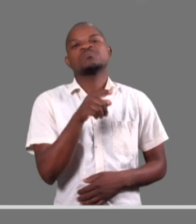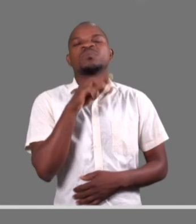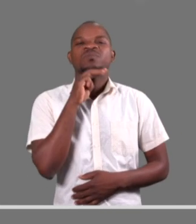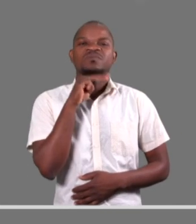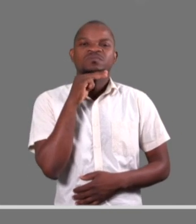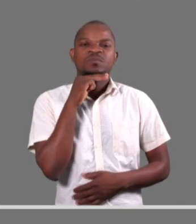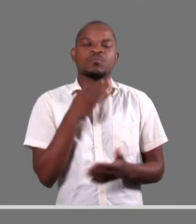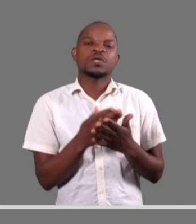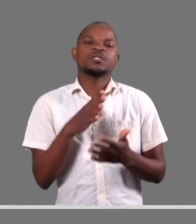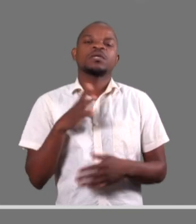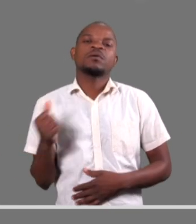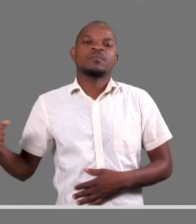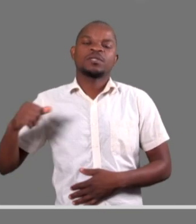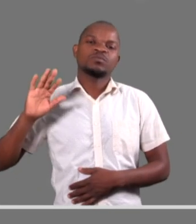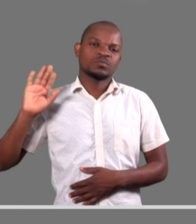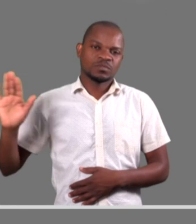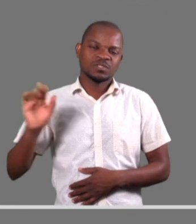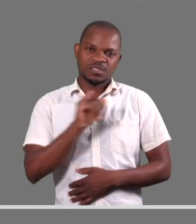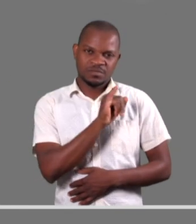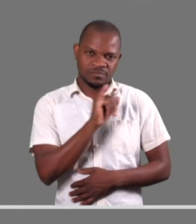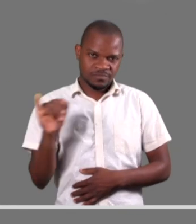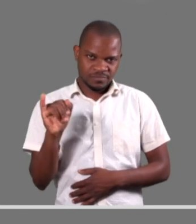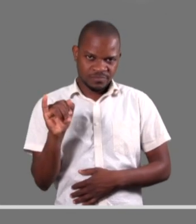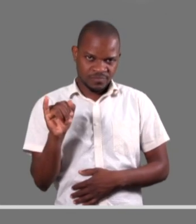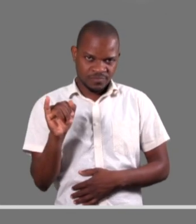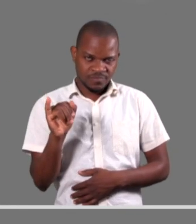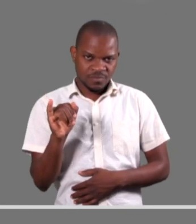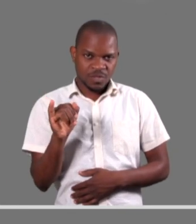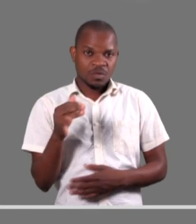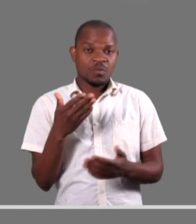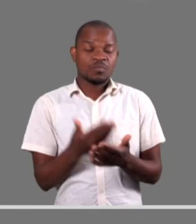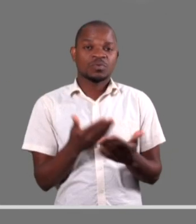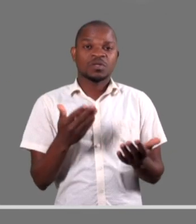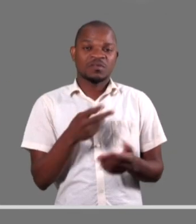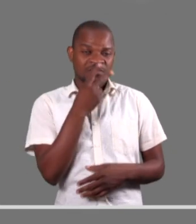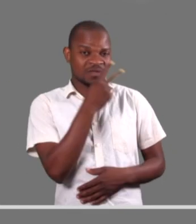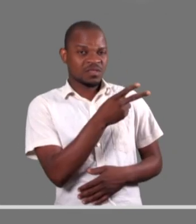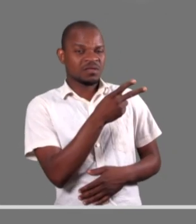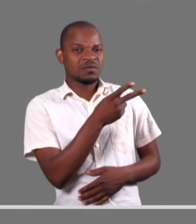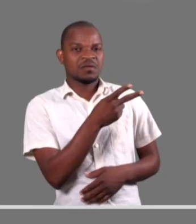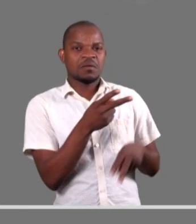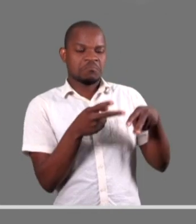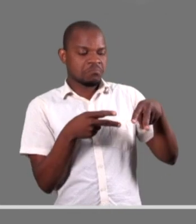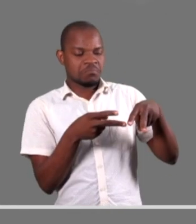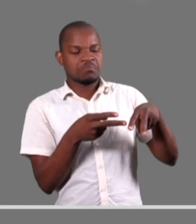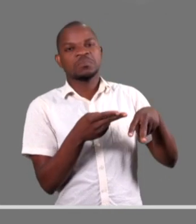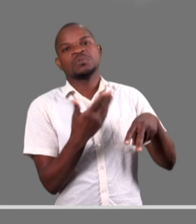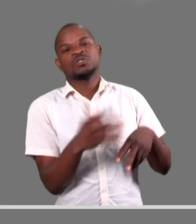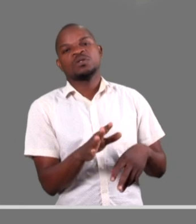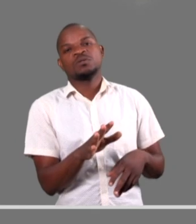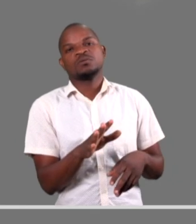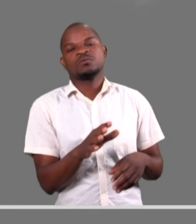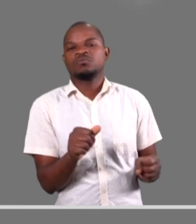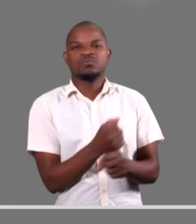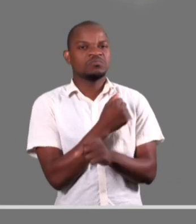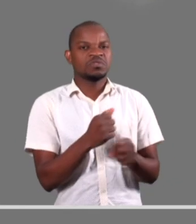largar o lar dela por causa da Joana. Porque não tem pé. Porque não tem pé. É o que a mãe dela disse.